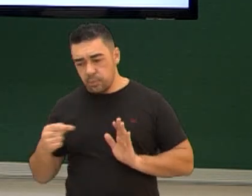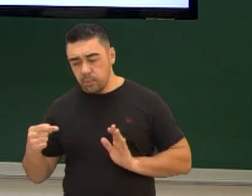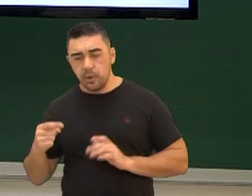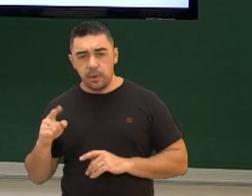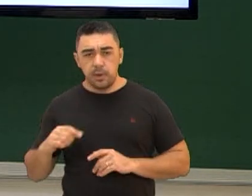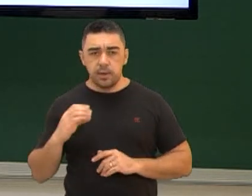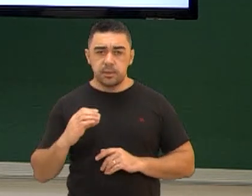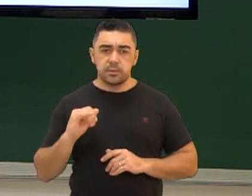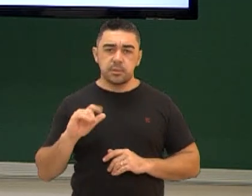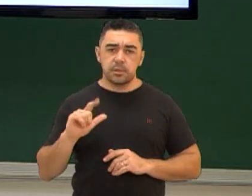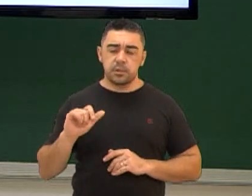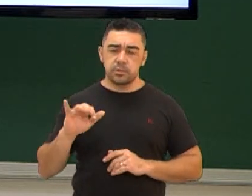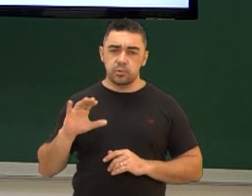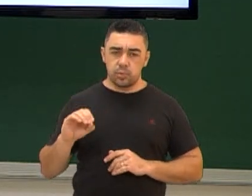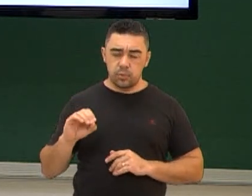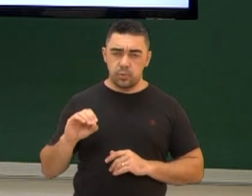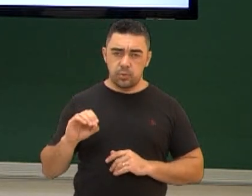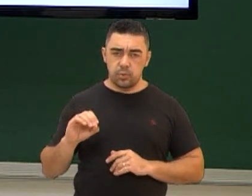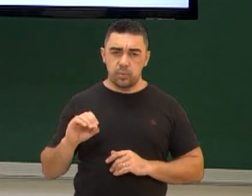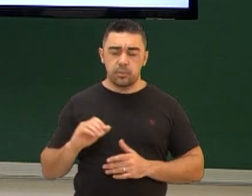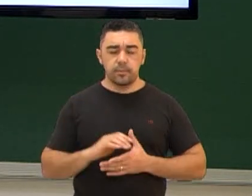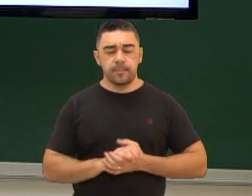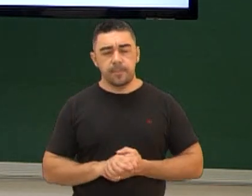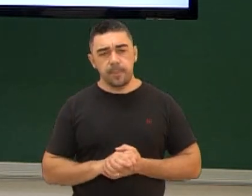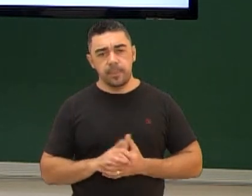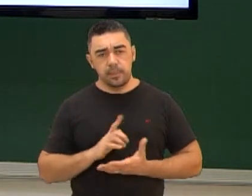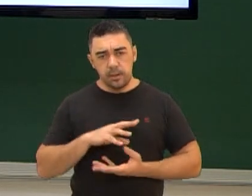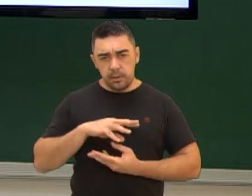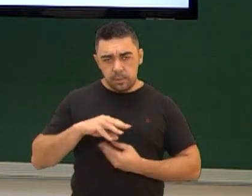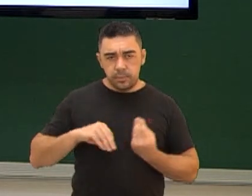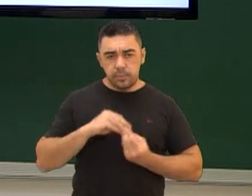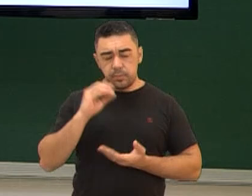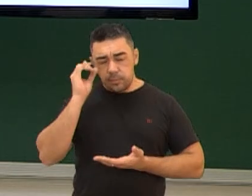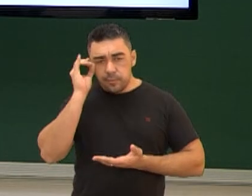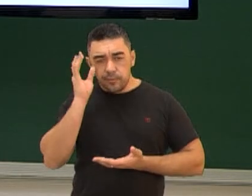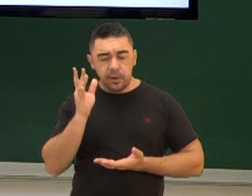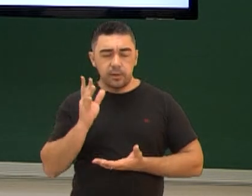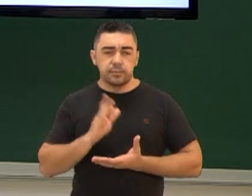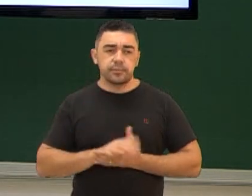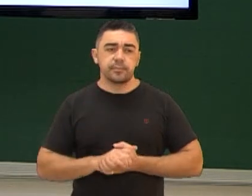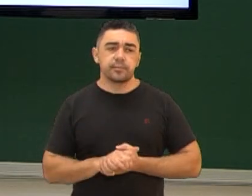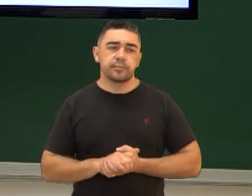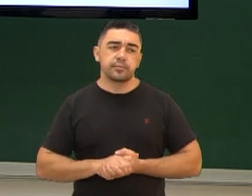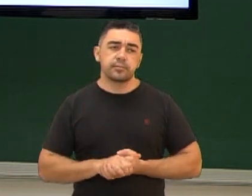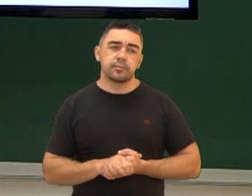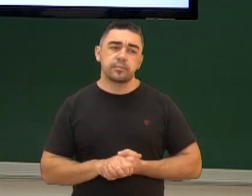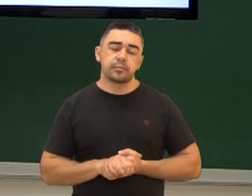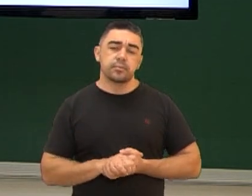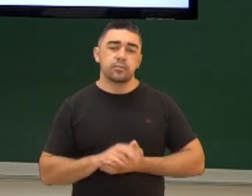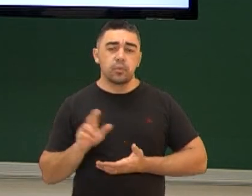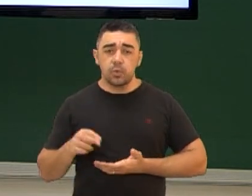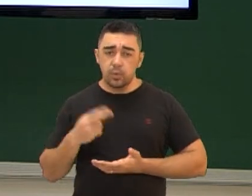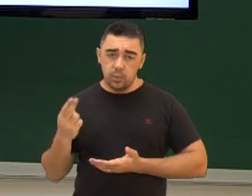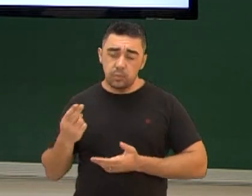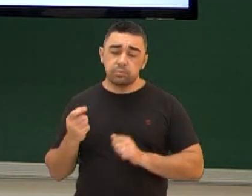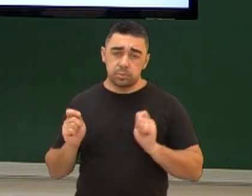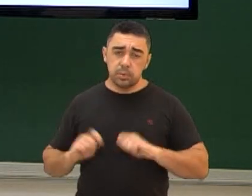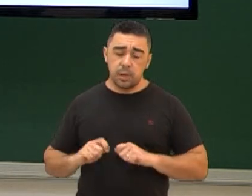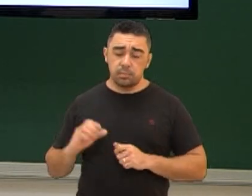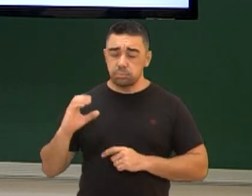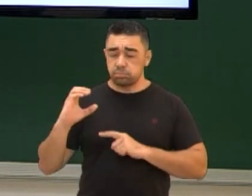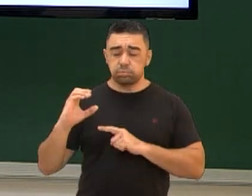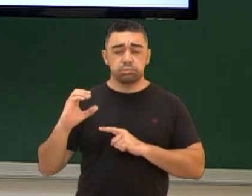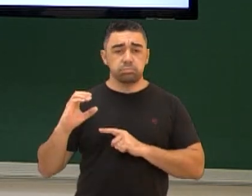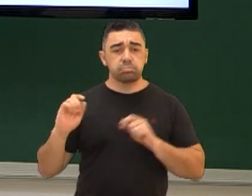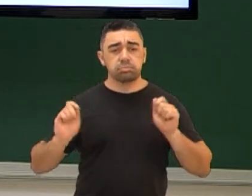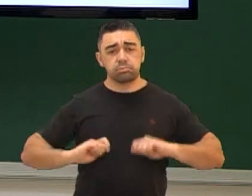Nós dopamos o silício com impurezas para ele fazer essa polarização facilmente. Ou o carbono, o próprio carbono. Hoje